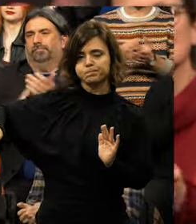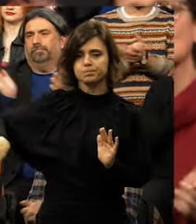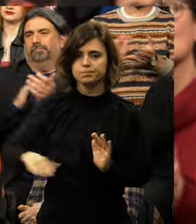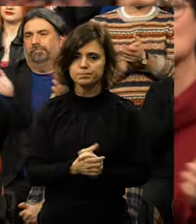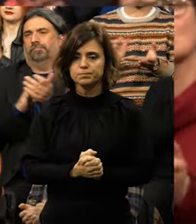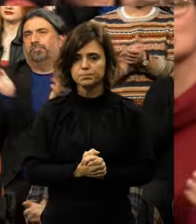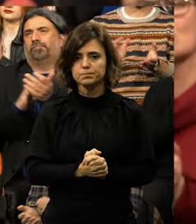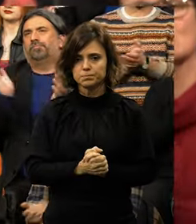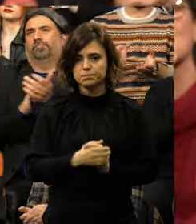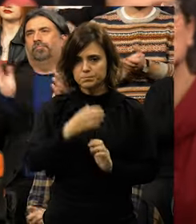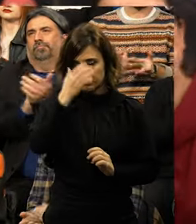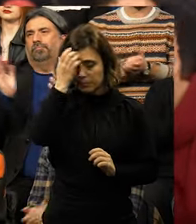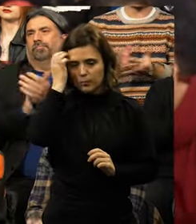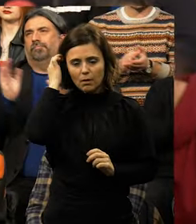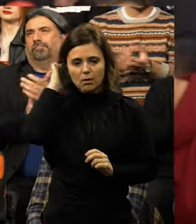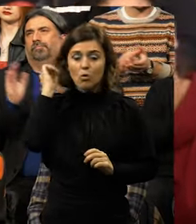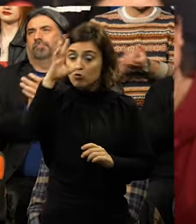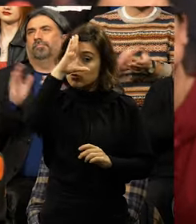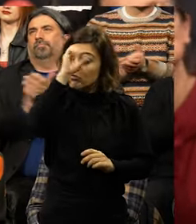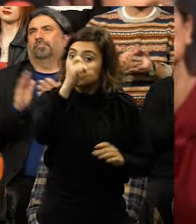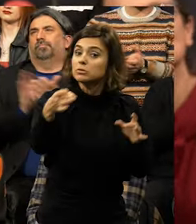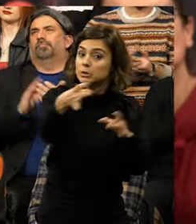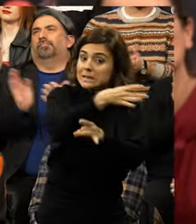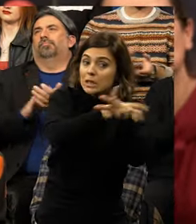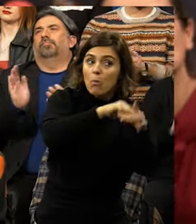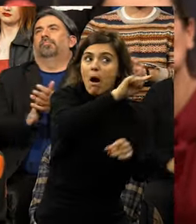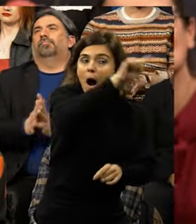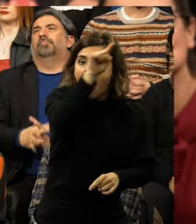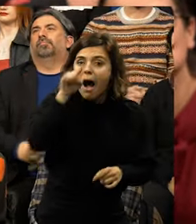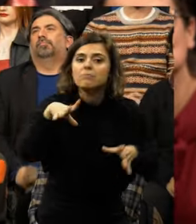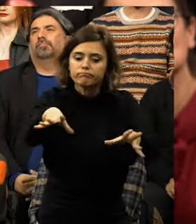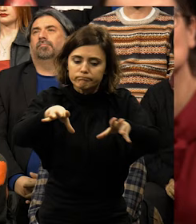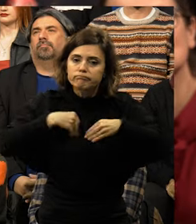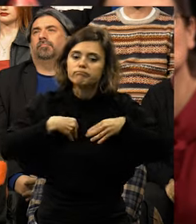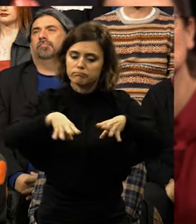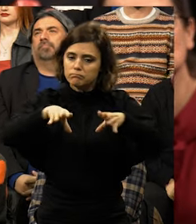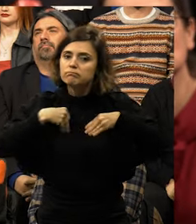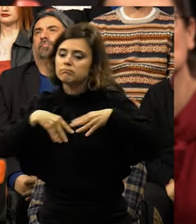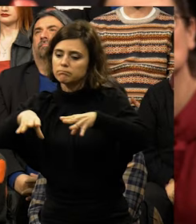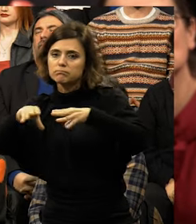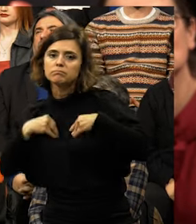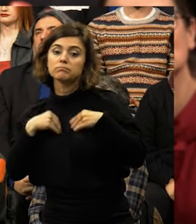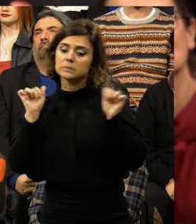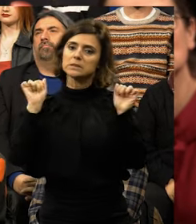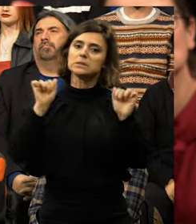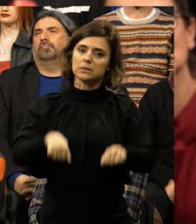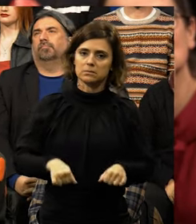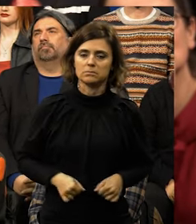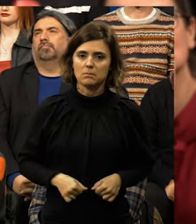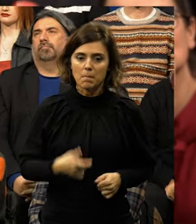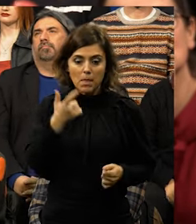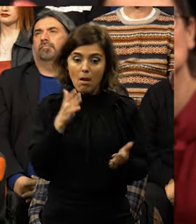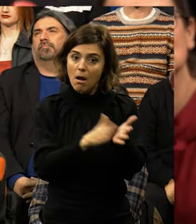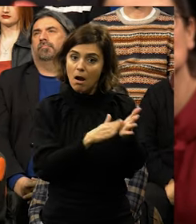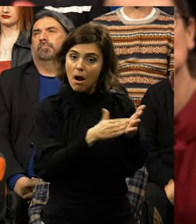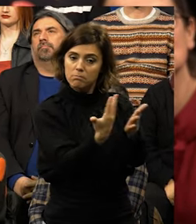direita os governos europeus são cúmplices sim perante toda a evidência trazida pelo